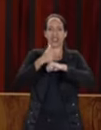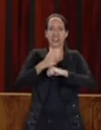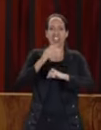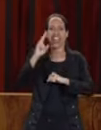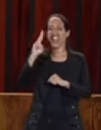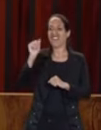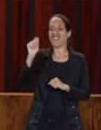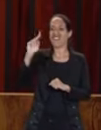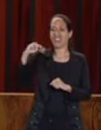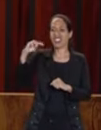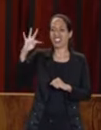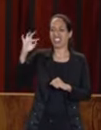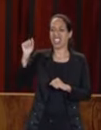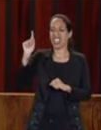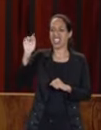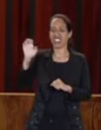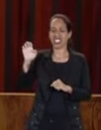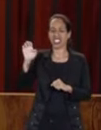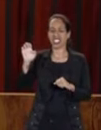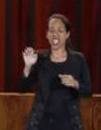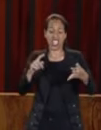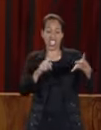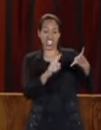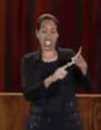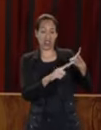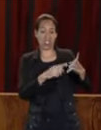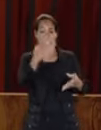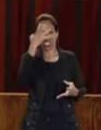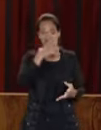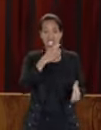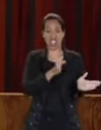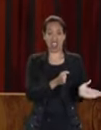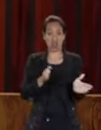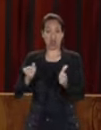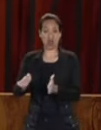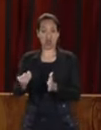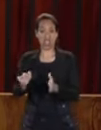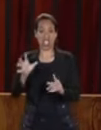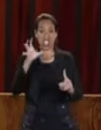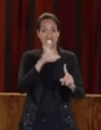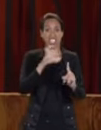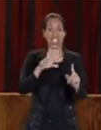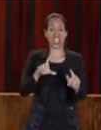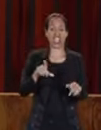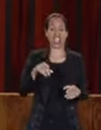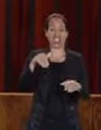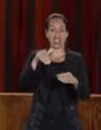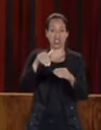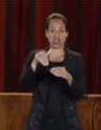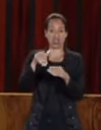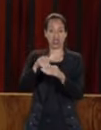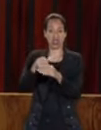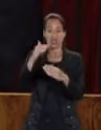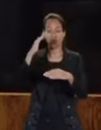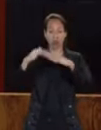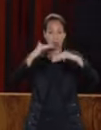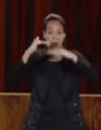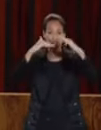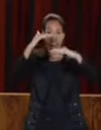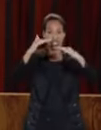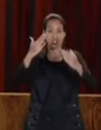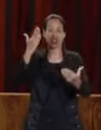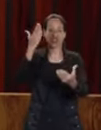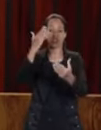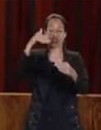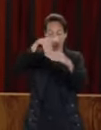candidato. Quarto, a gravidade da conduta para afetar a legitimidade do processo